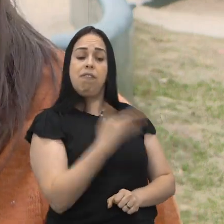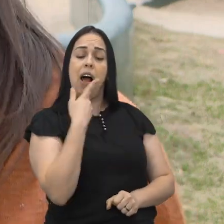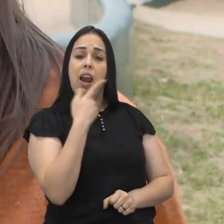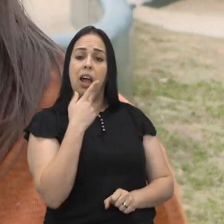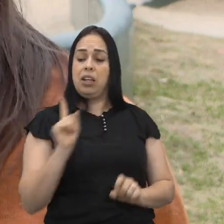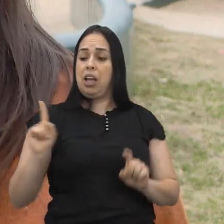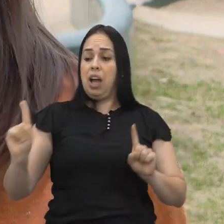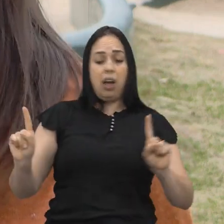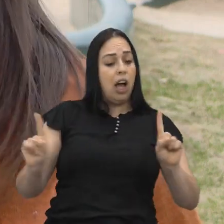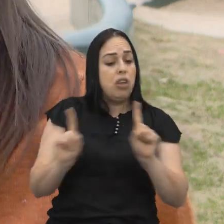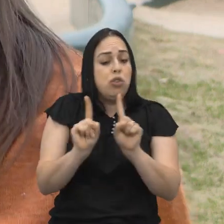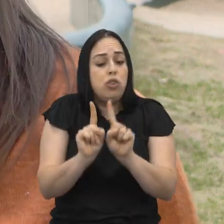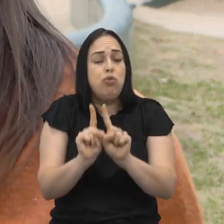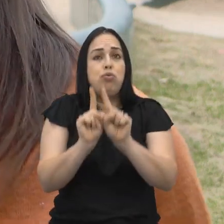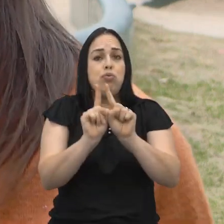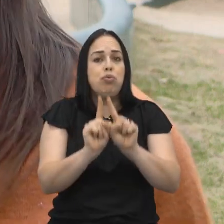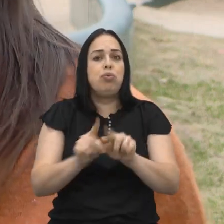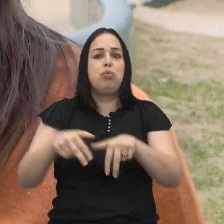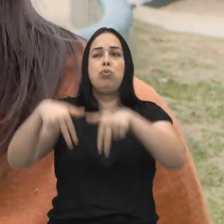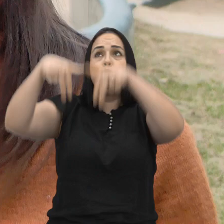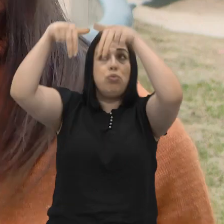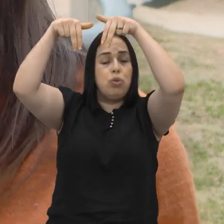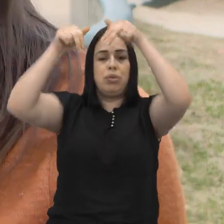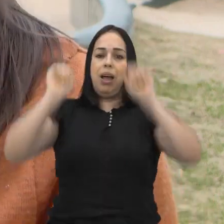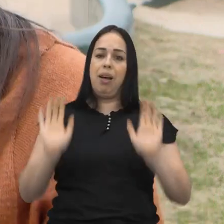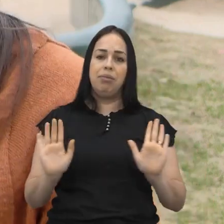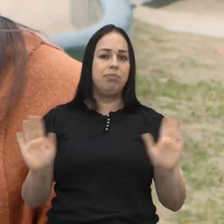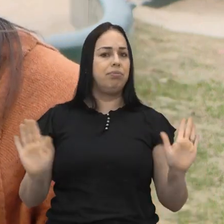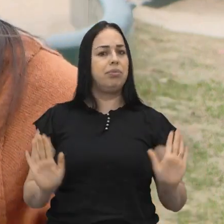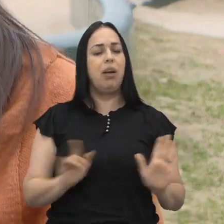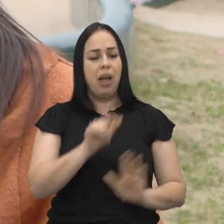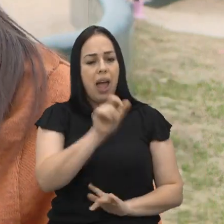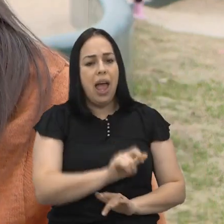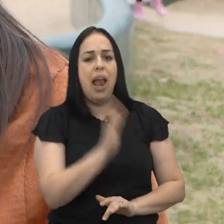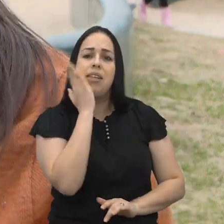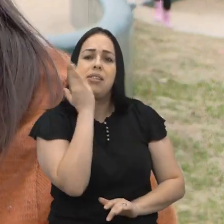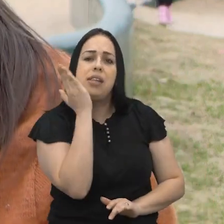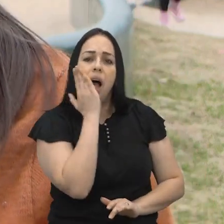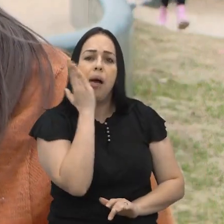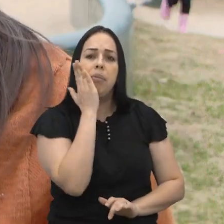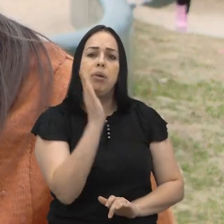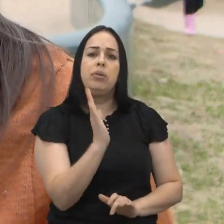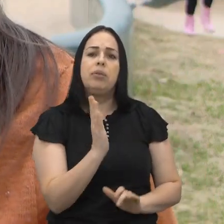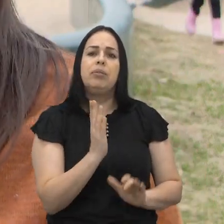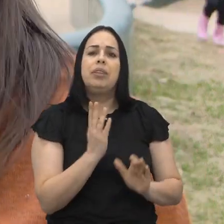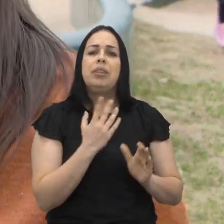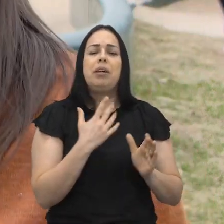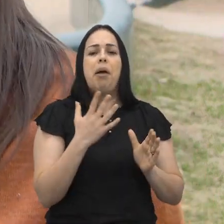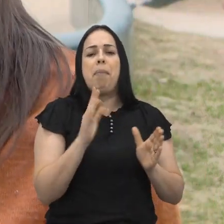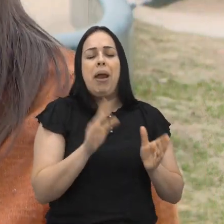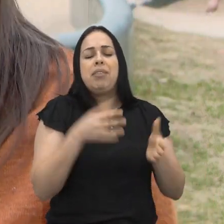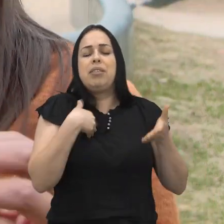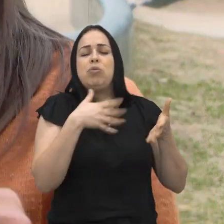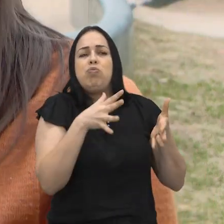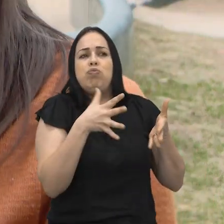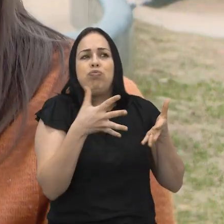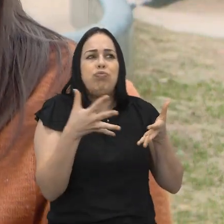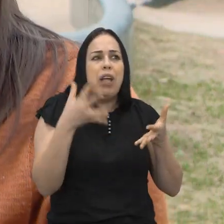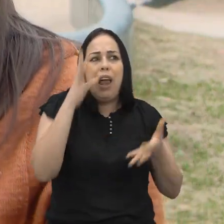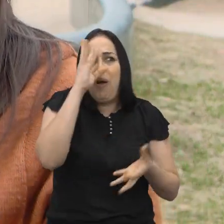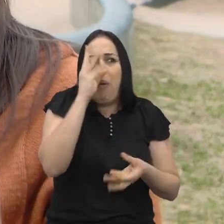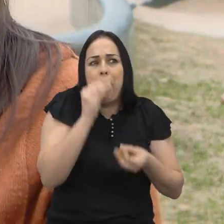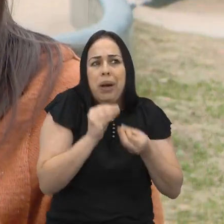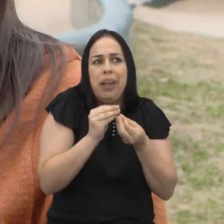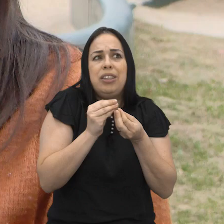porque ela tá com a minha irmã que é estrelinha agora eu tenho a lua e a estrelinha a vovó dela é a lua Então ela sabe na cabecinha